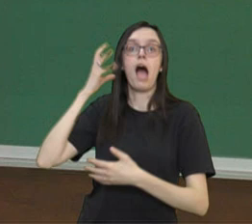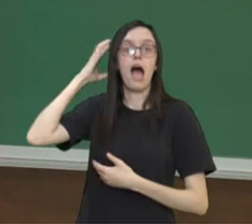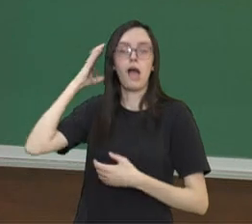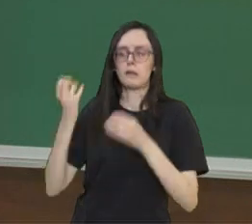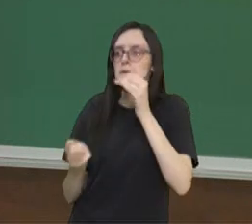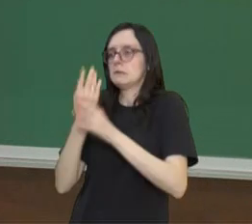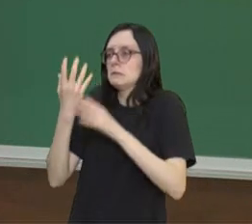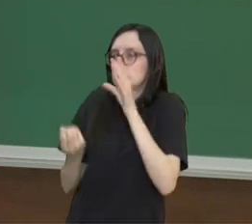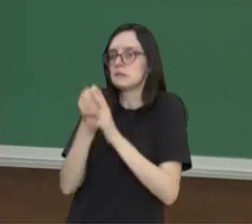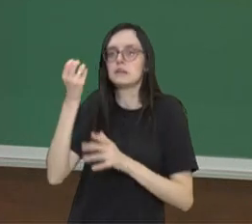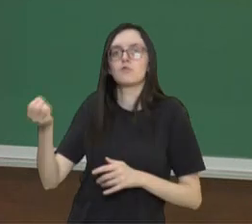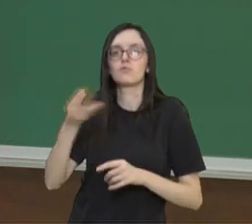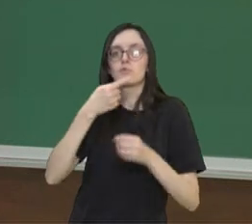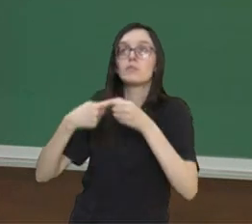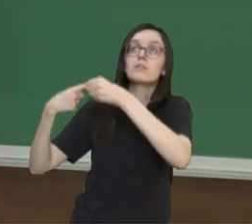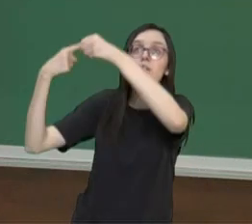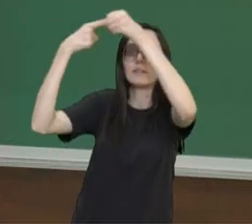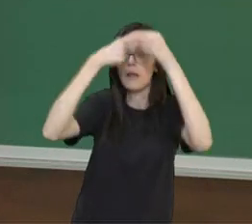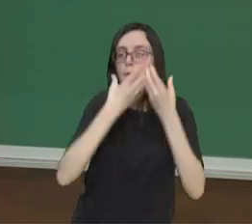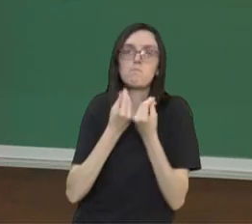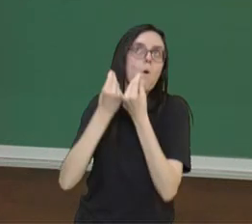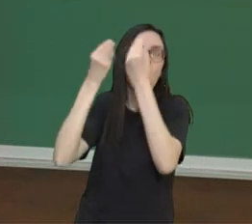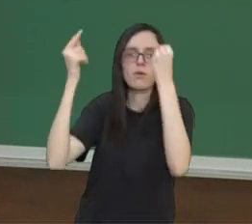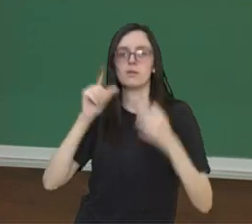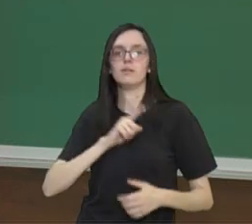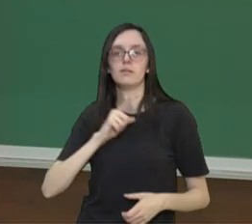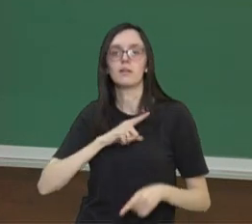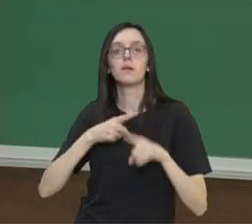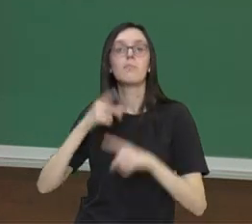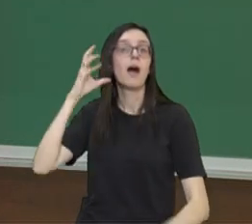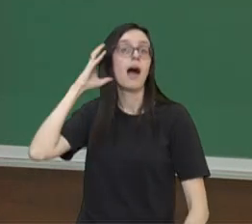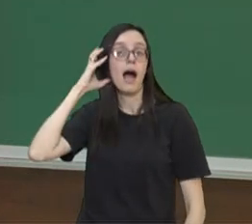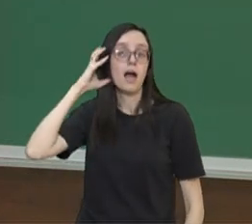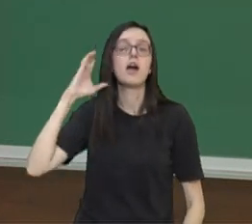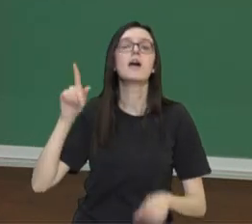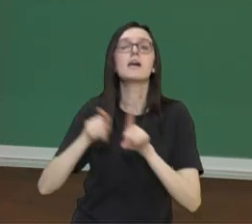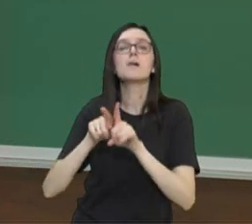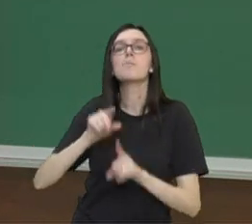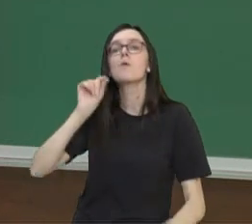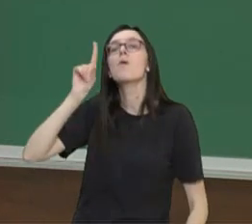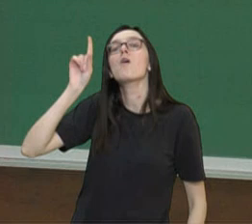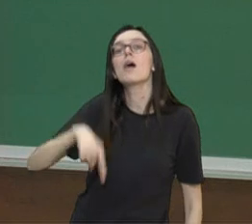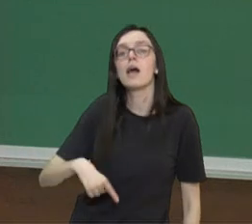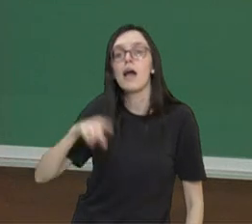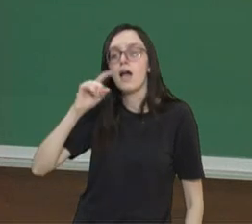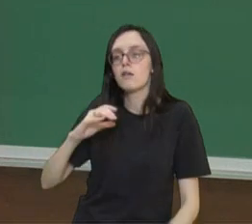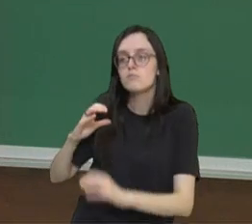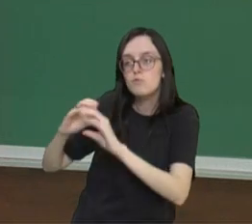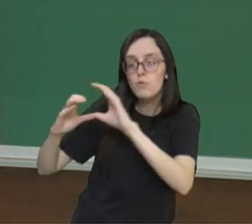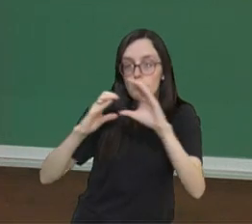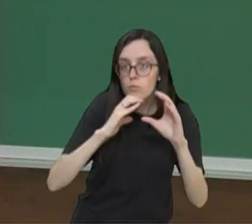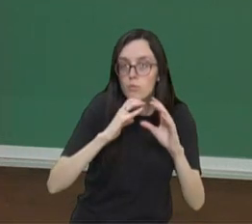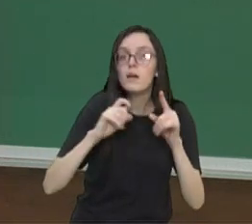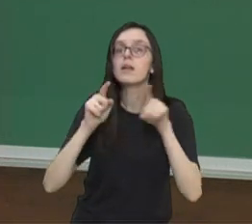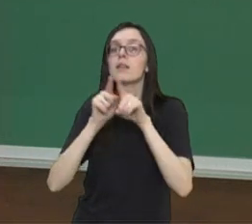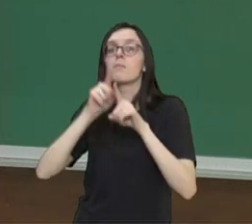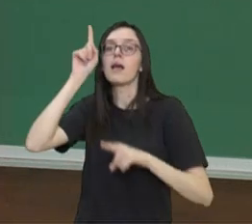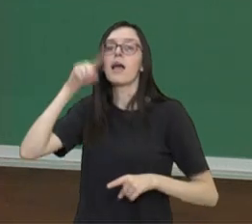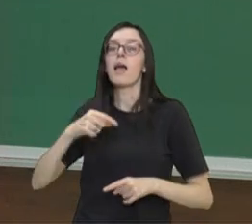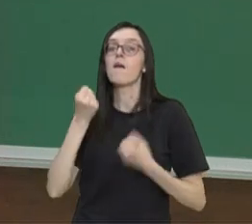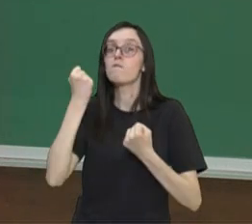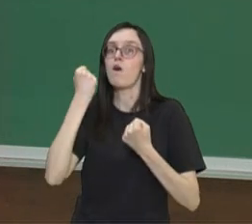em várias cidades do Brasil, porque agora o rádio também se tornou, além de um meio de comunicação, uma